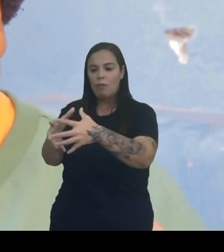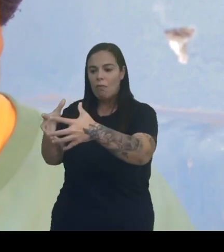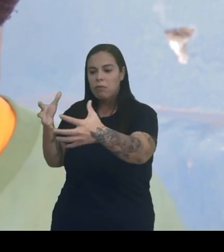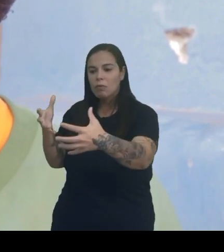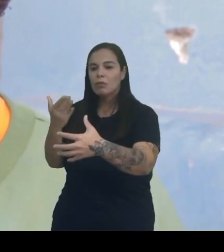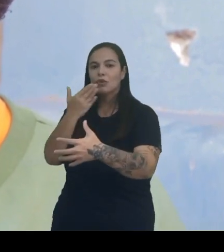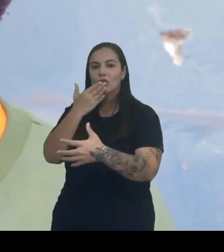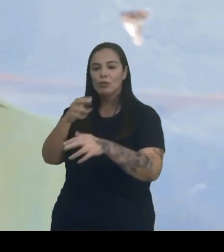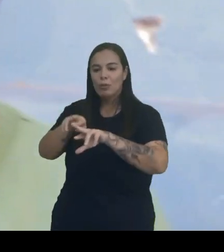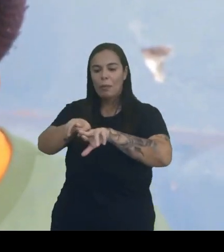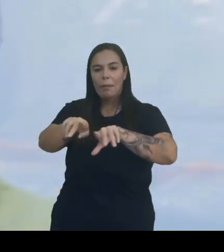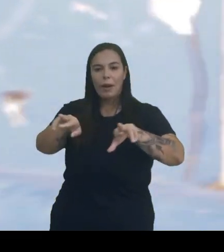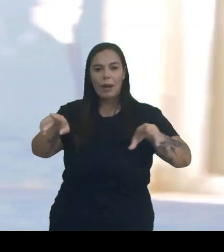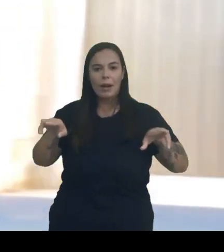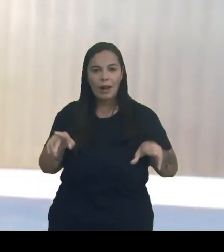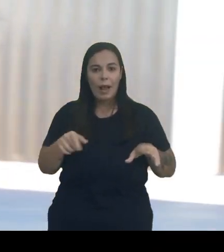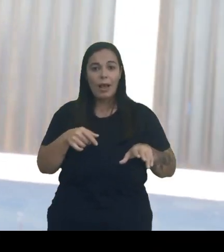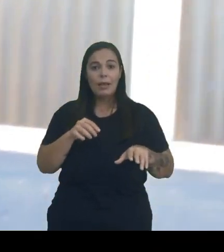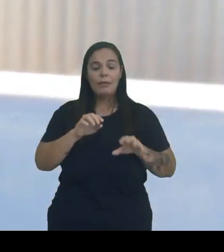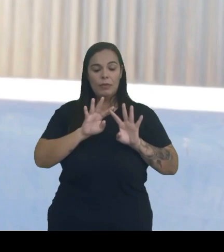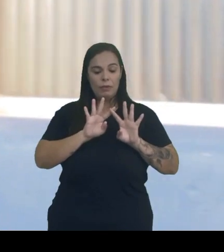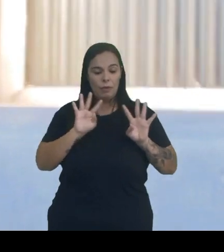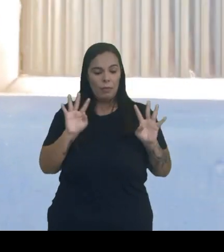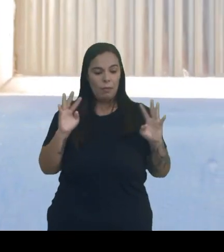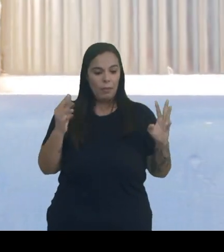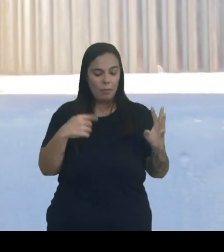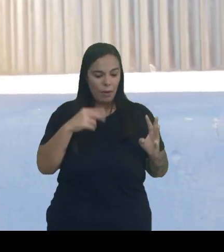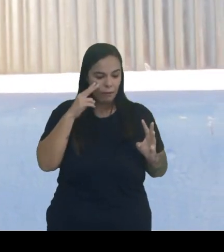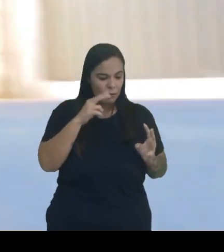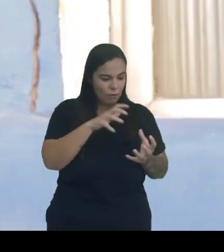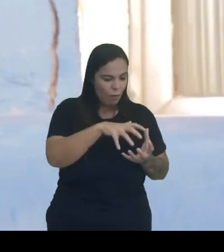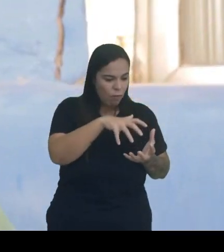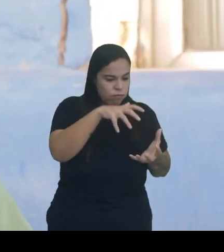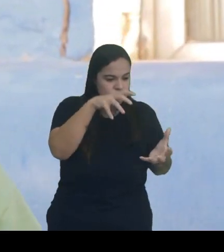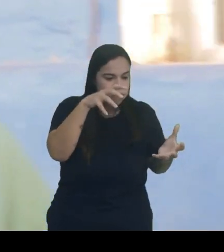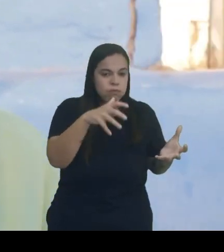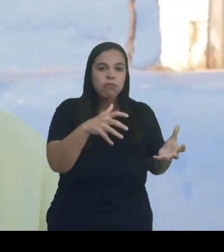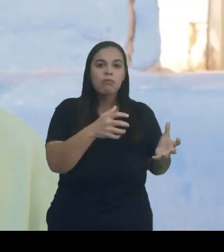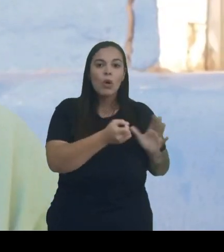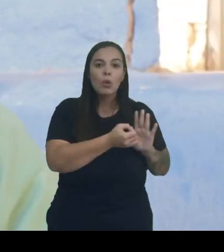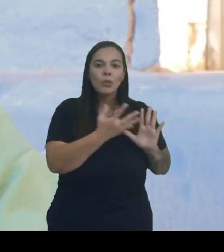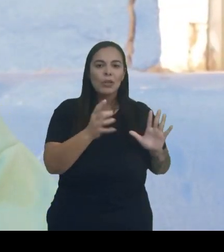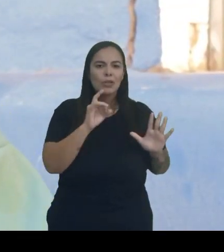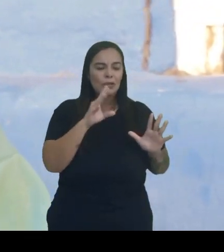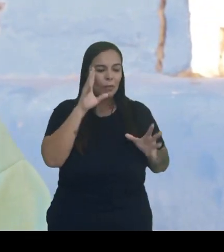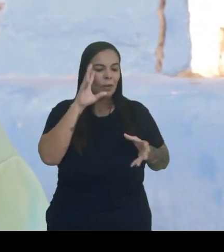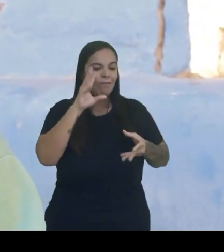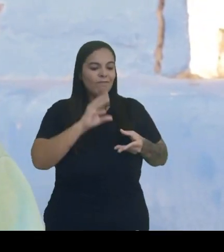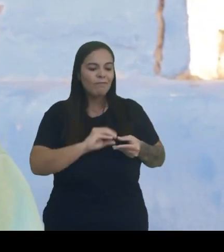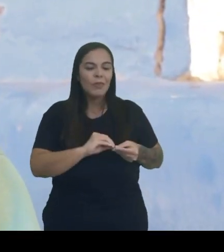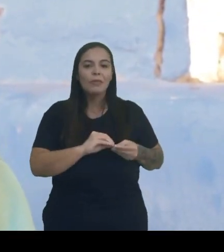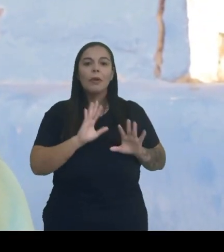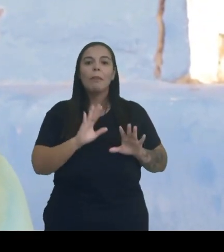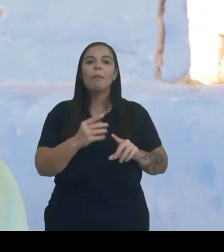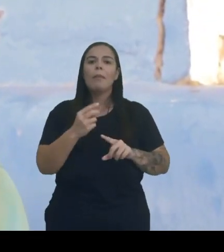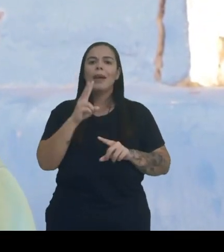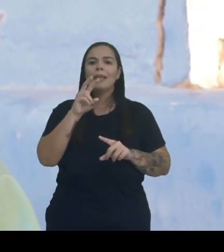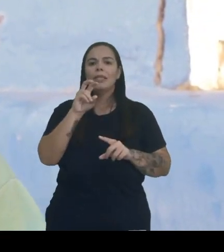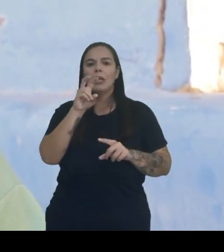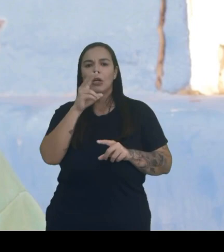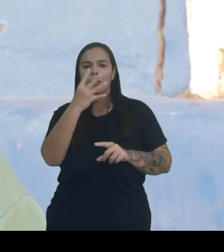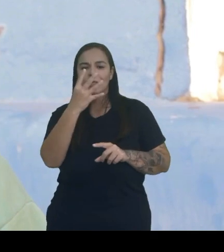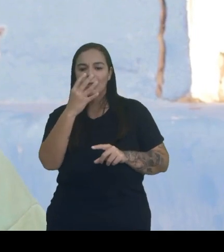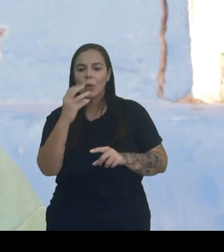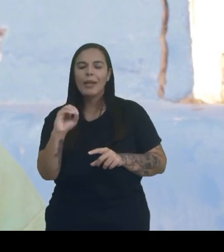um arrastão cercar e você vê a quantidade de peixe que ia matar, para você ter uma noção como foi isso há 40, 50, 80